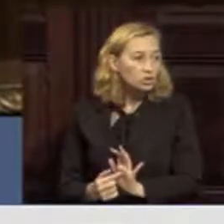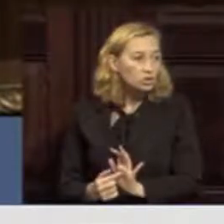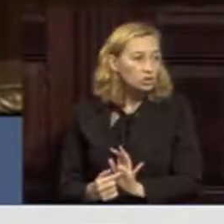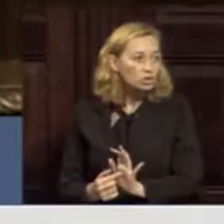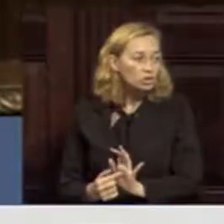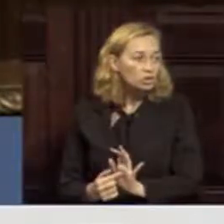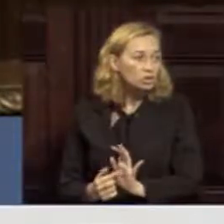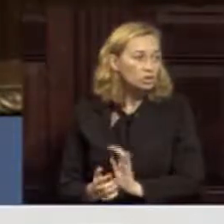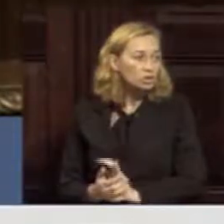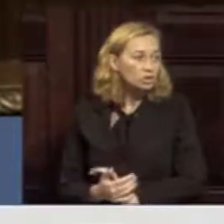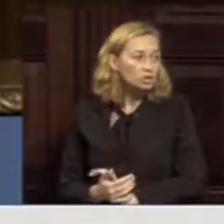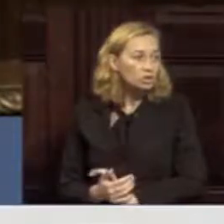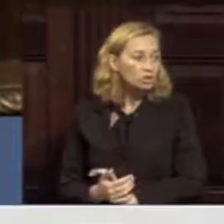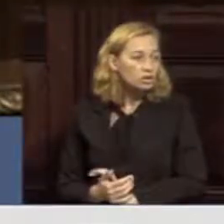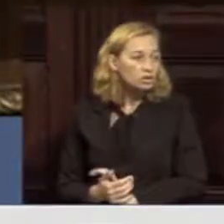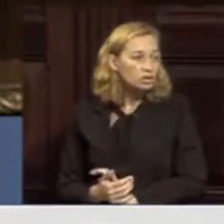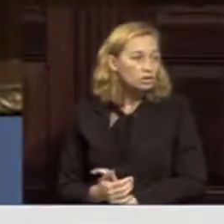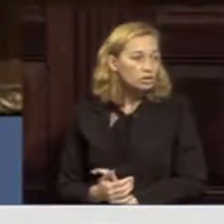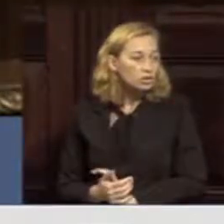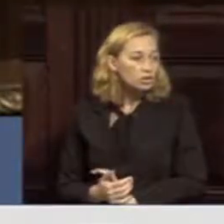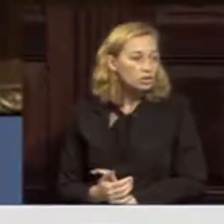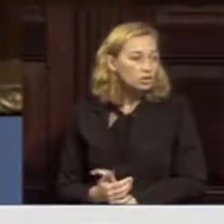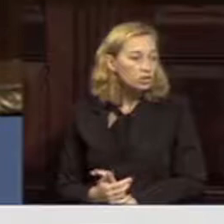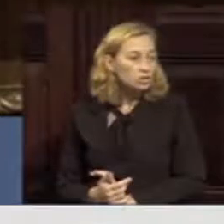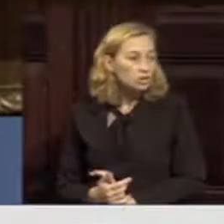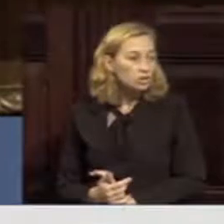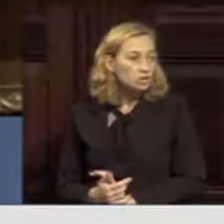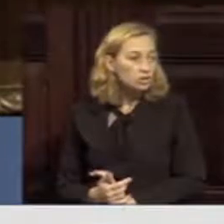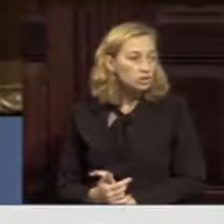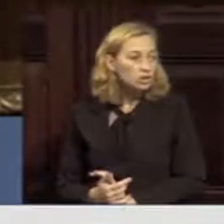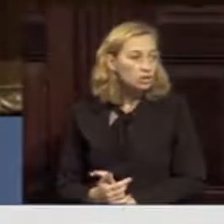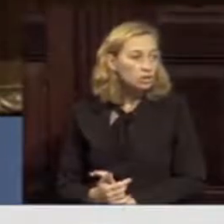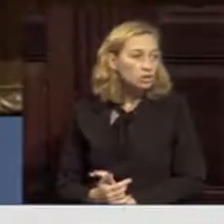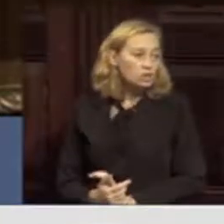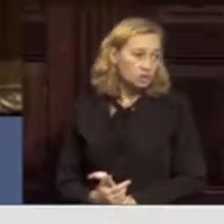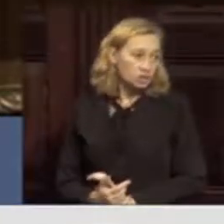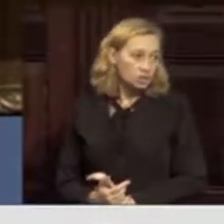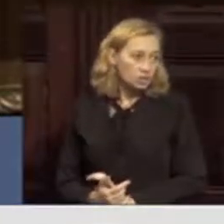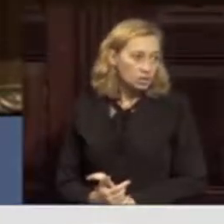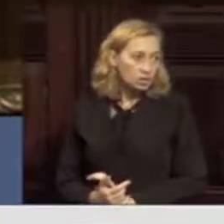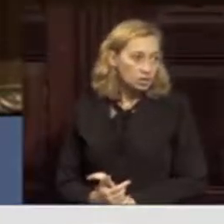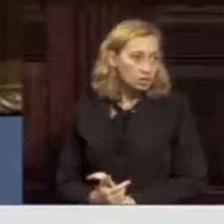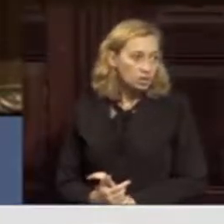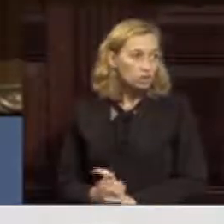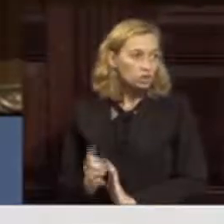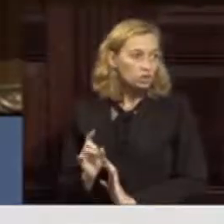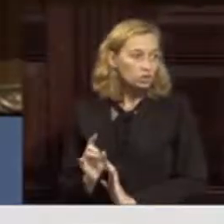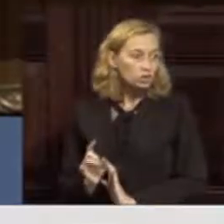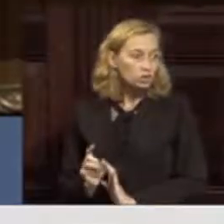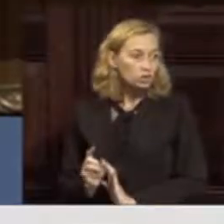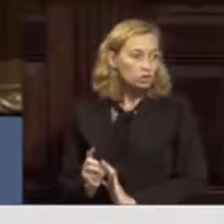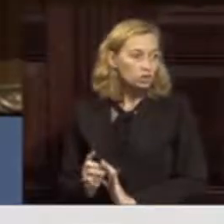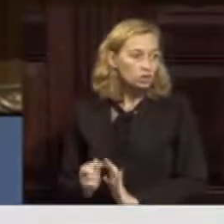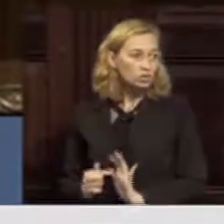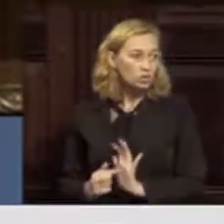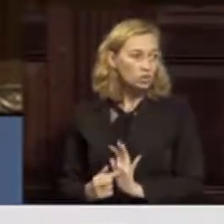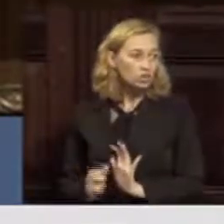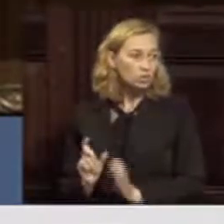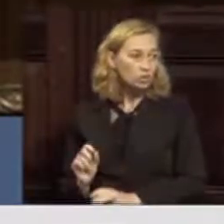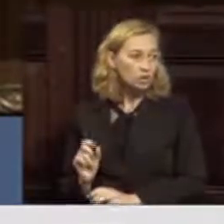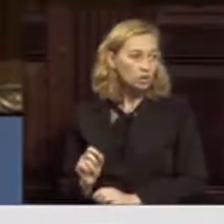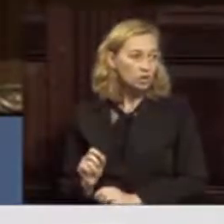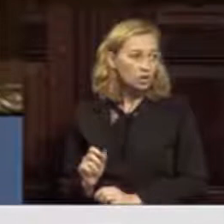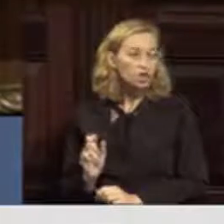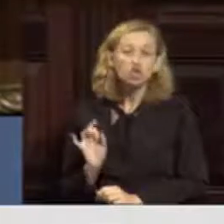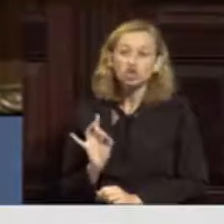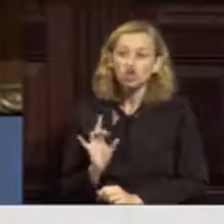outras palavras, estão petrificadas na Constituição, o que quer dizer que só podem ser modificadas